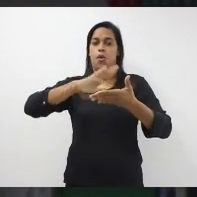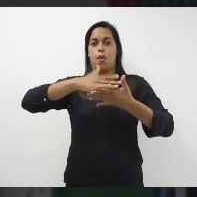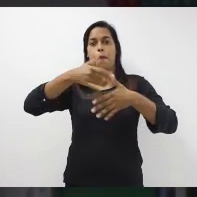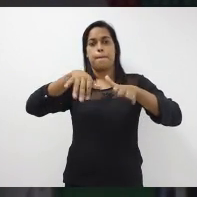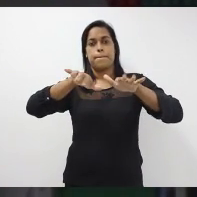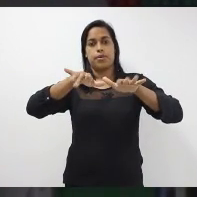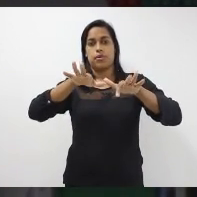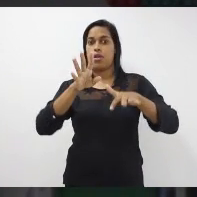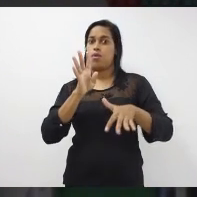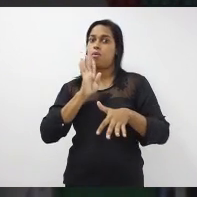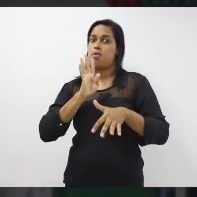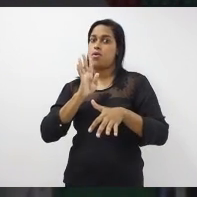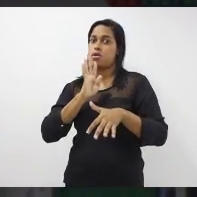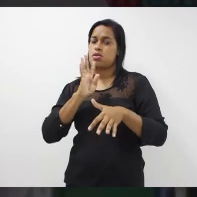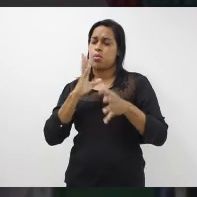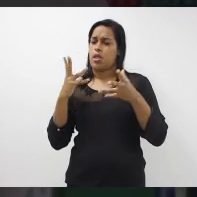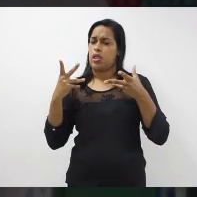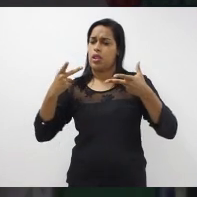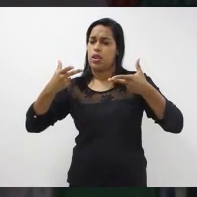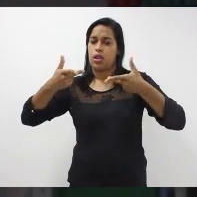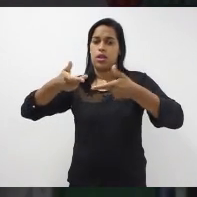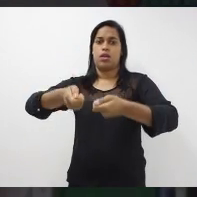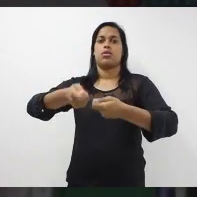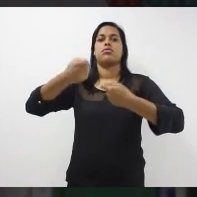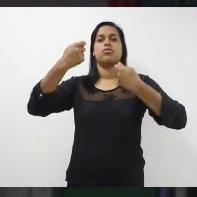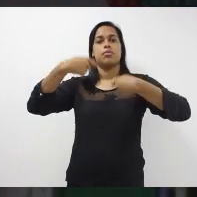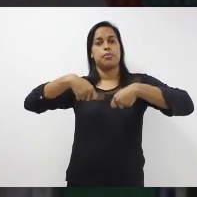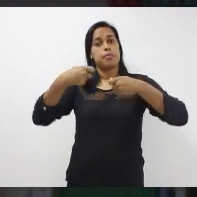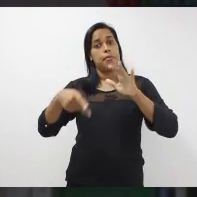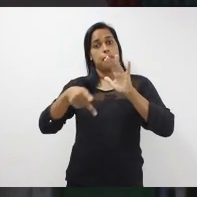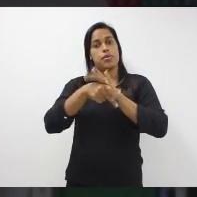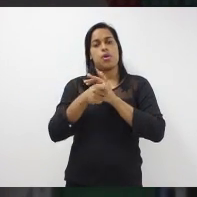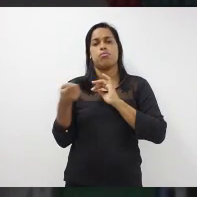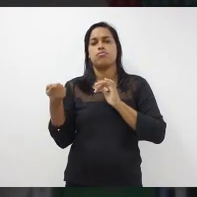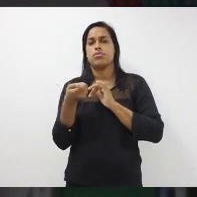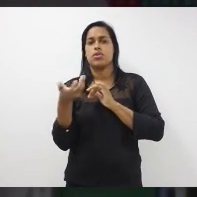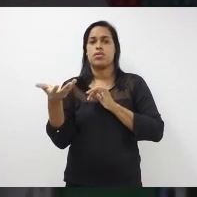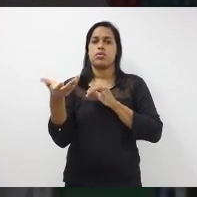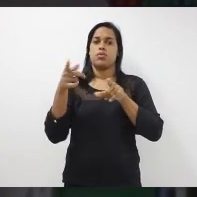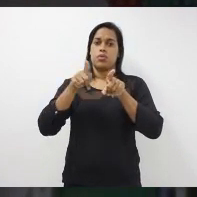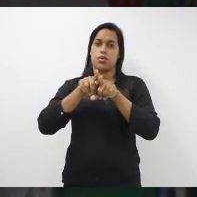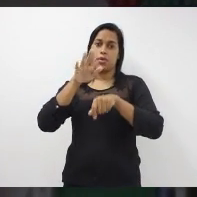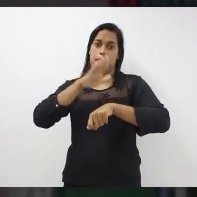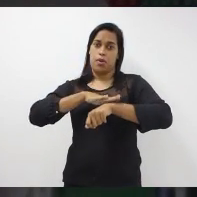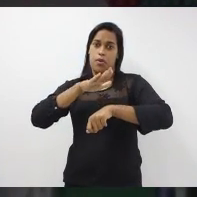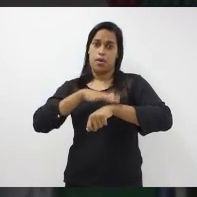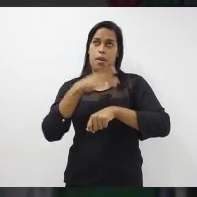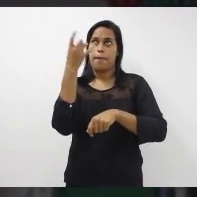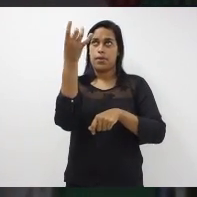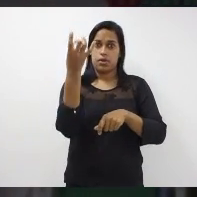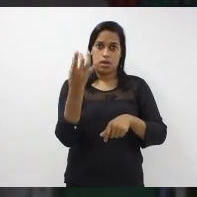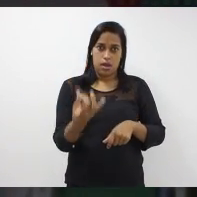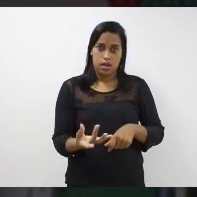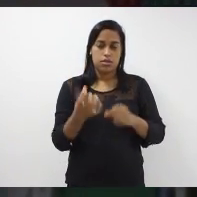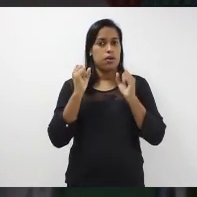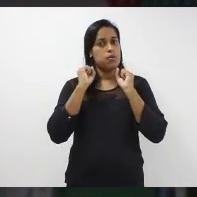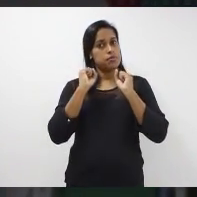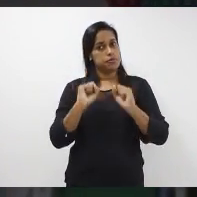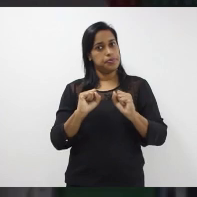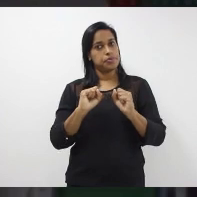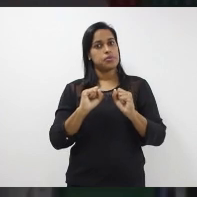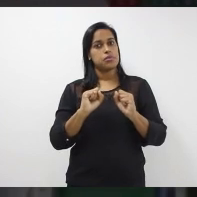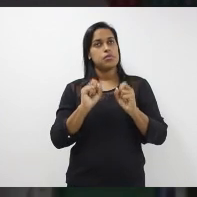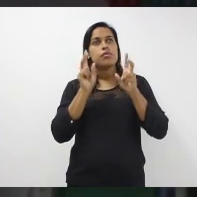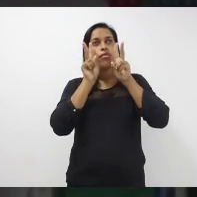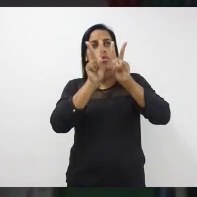A partir do conhecimento de todos os componentes de um determinado produto e os tempos de obtenção de cada um deles, pode-se, com base